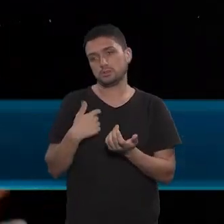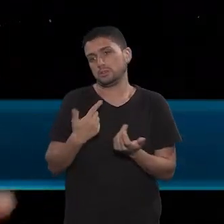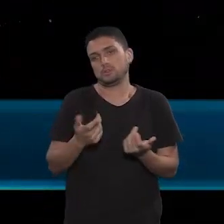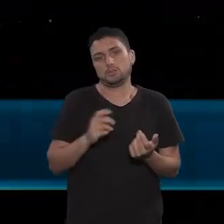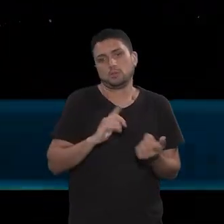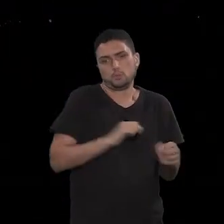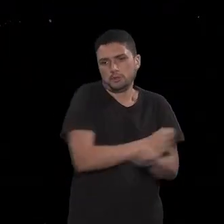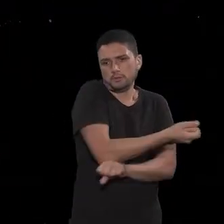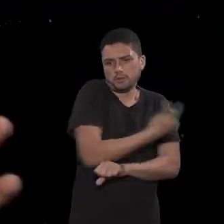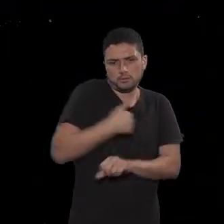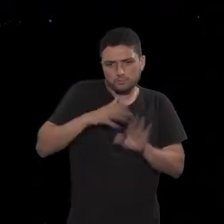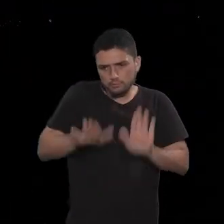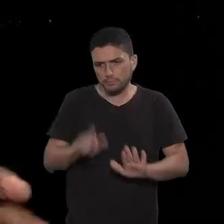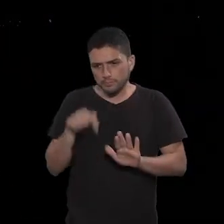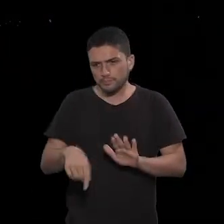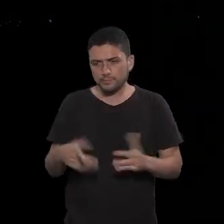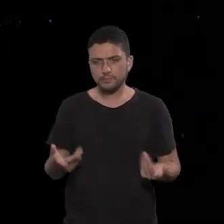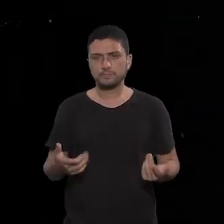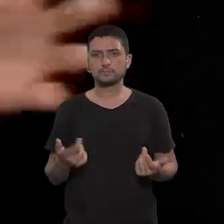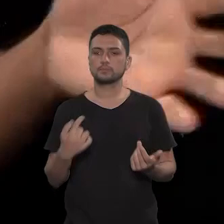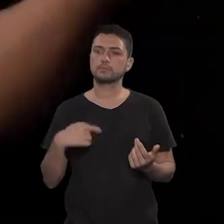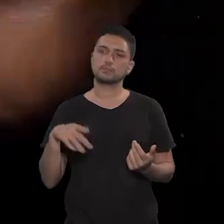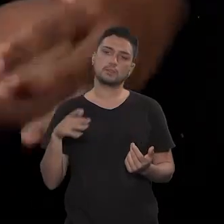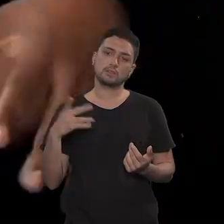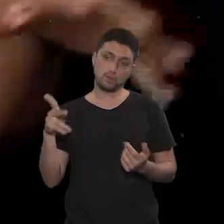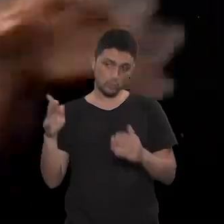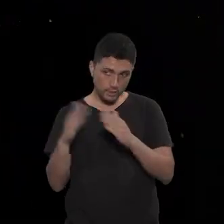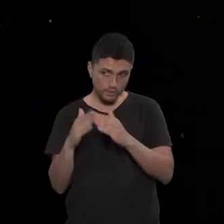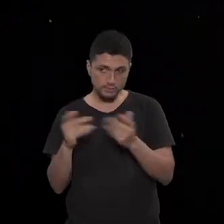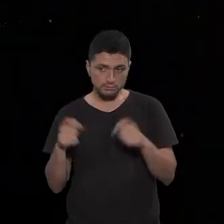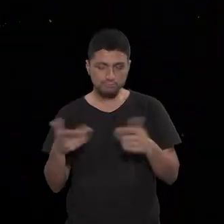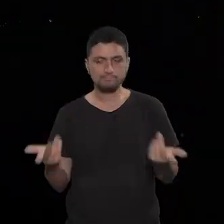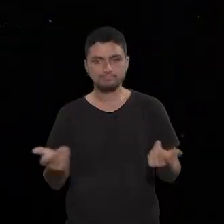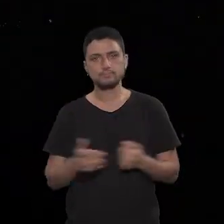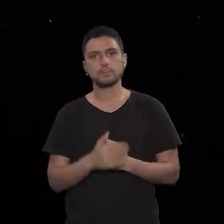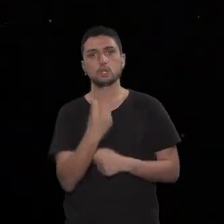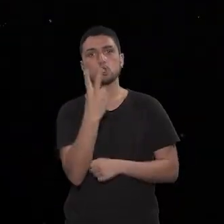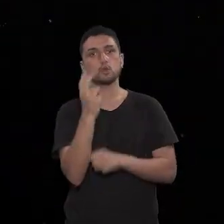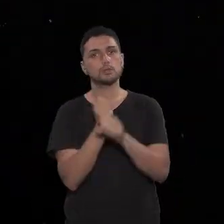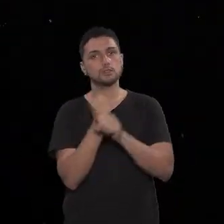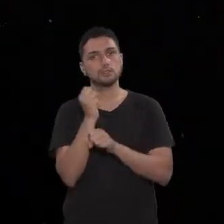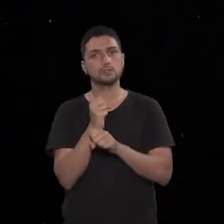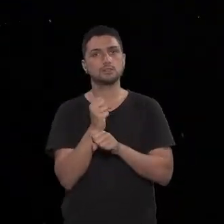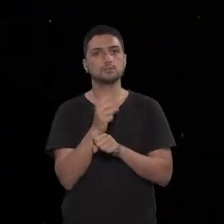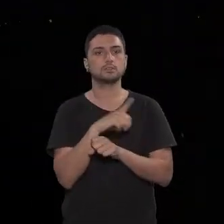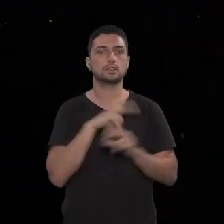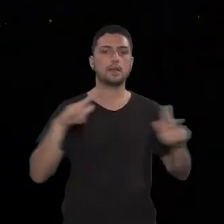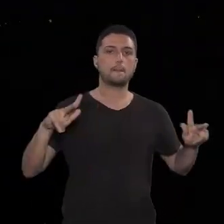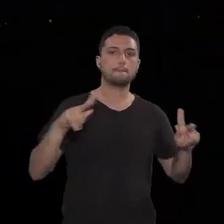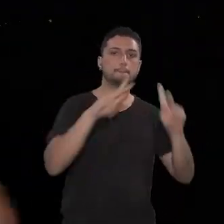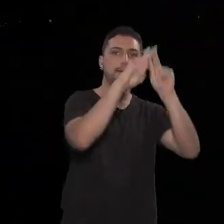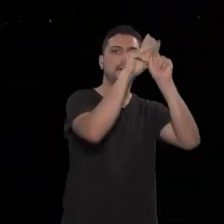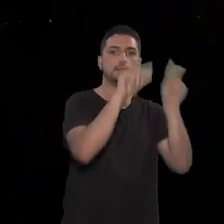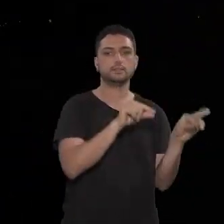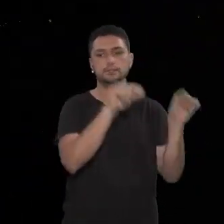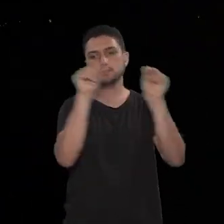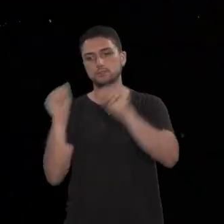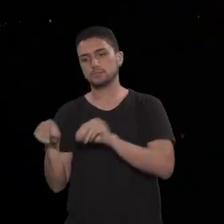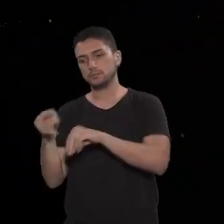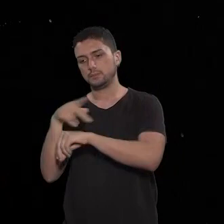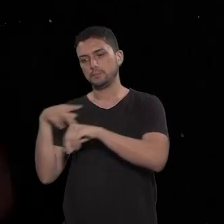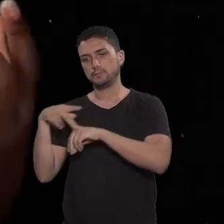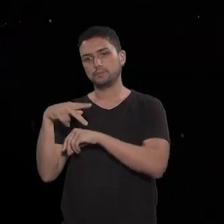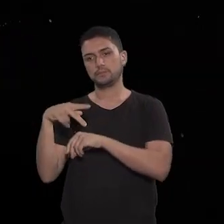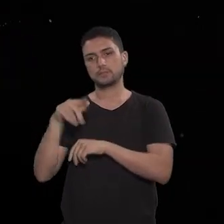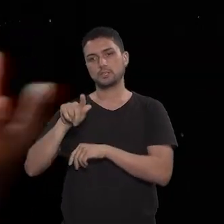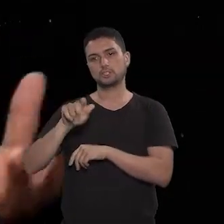falei, não, eu vou seguir aqui, vou dar um jeito de ficar aqui. Ele, não, ficar na nossa casa. Então fiquei lá 2 anos, entre Genebra e Paris.